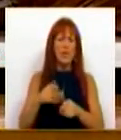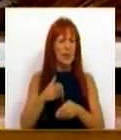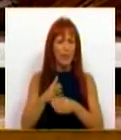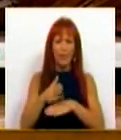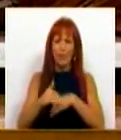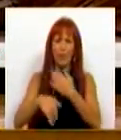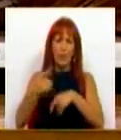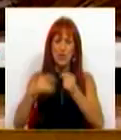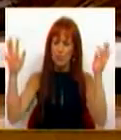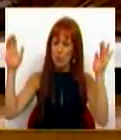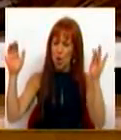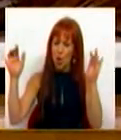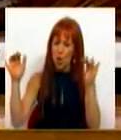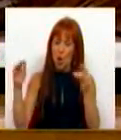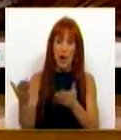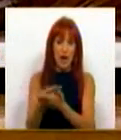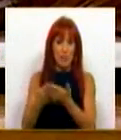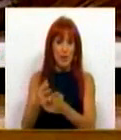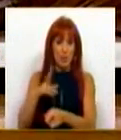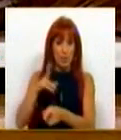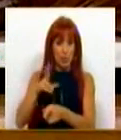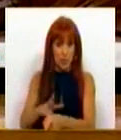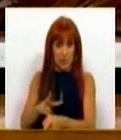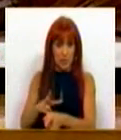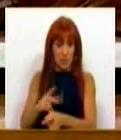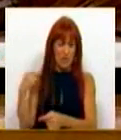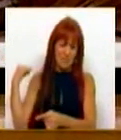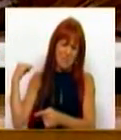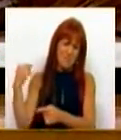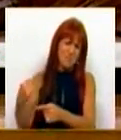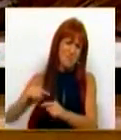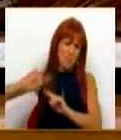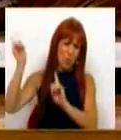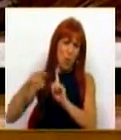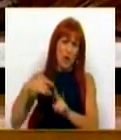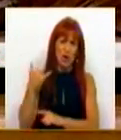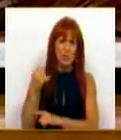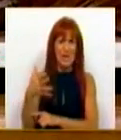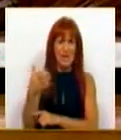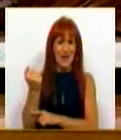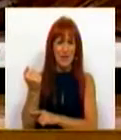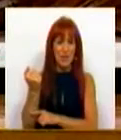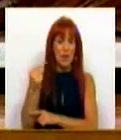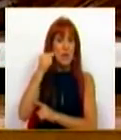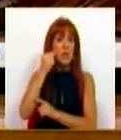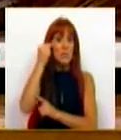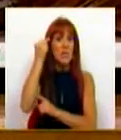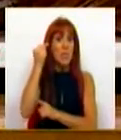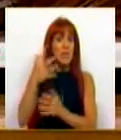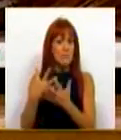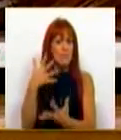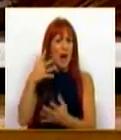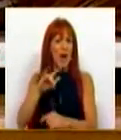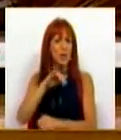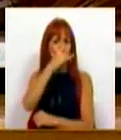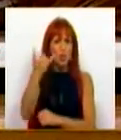contínua desaceleração na economia portuguesa, ao longo de todo o ano 2015, particularmente acentuada